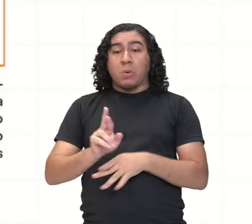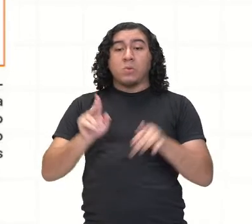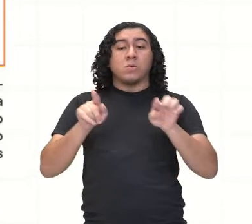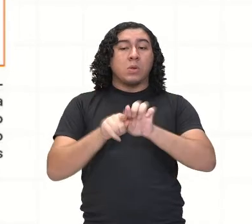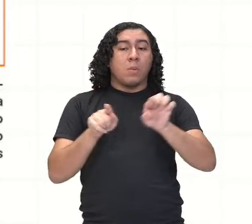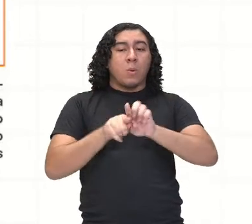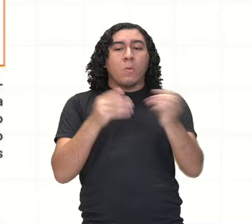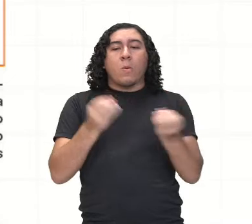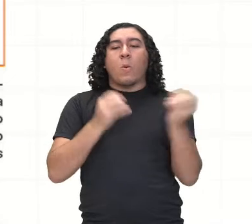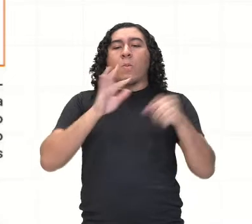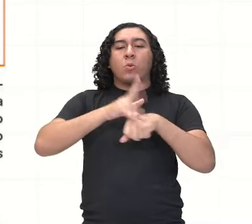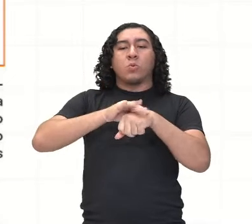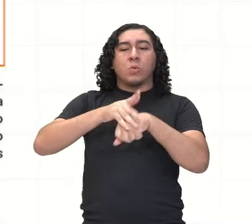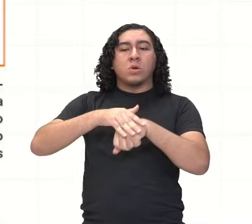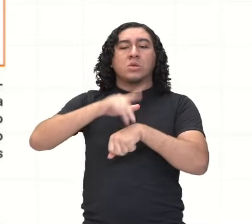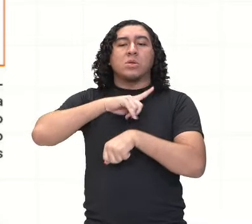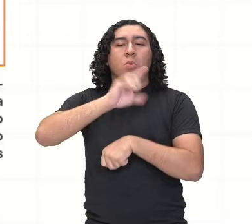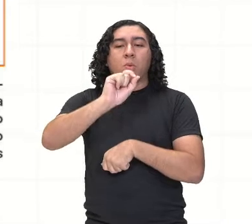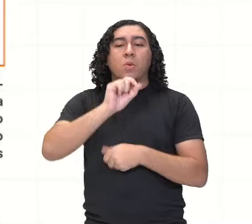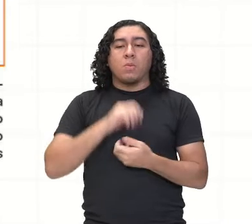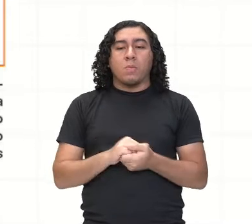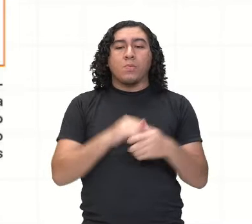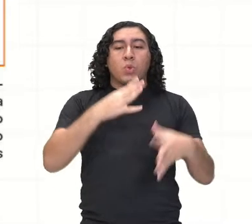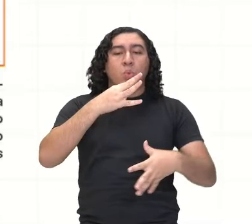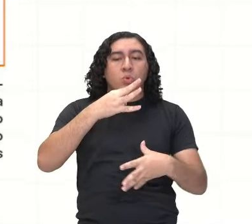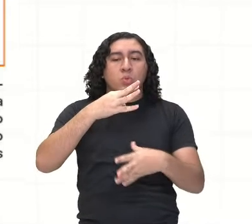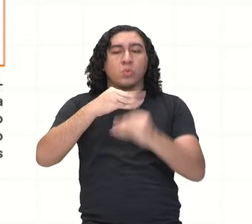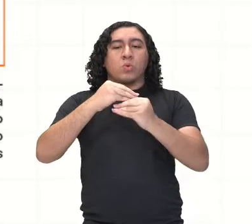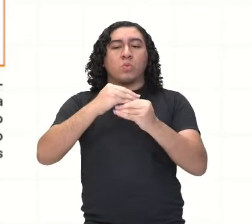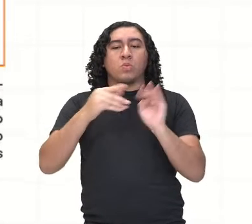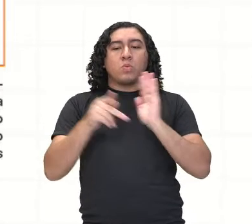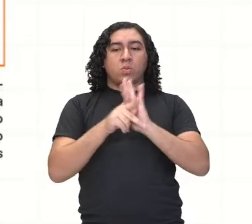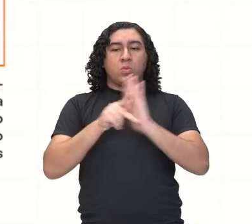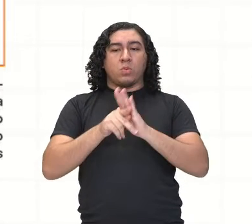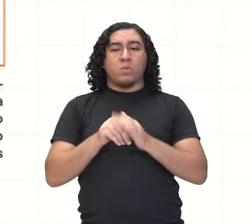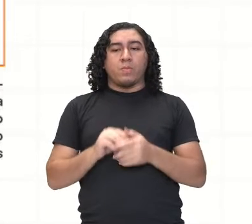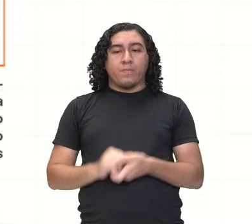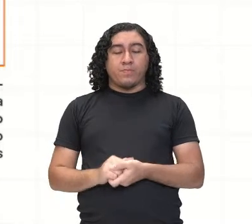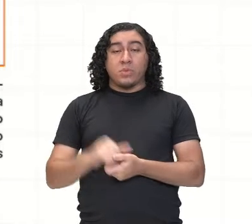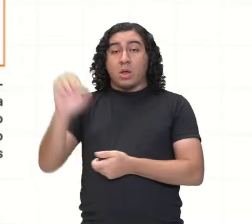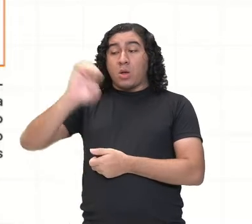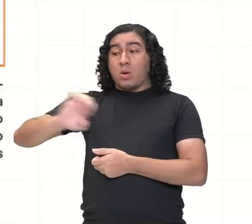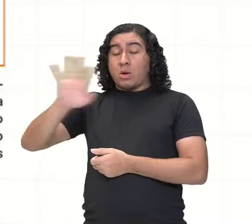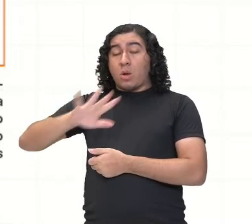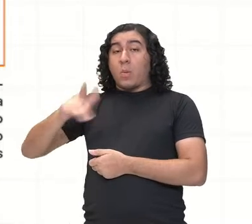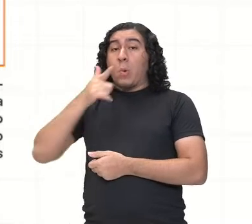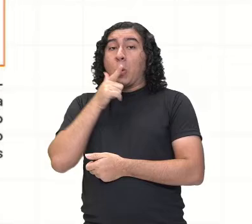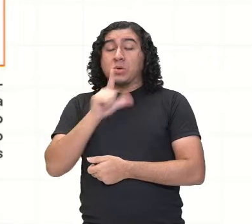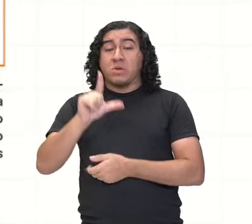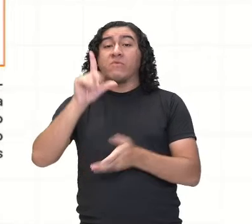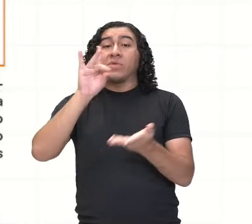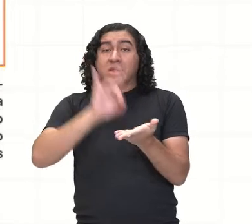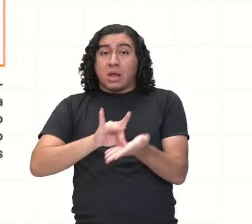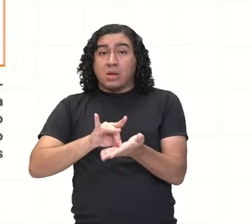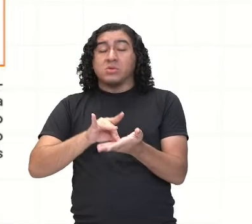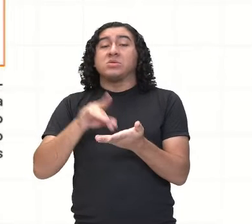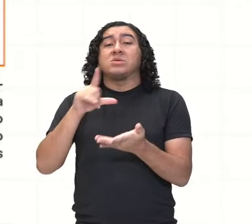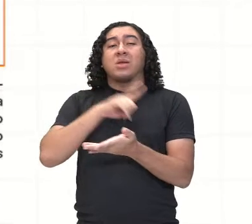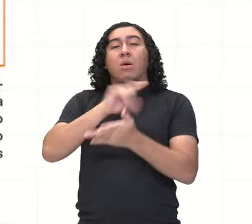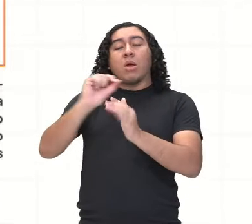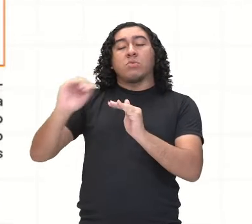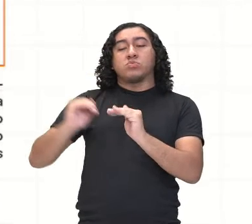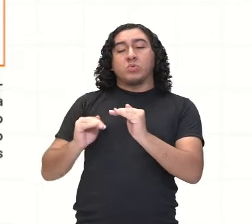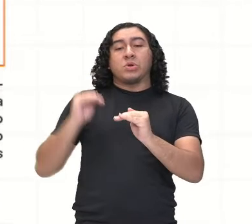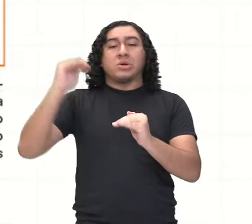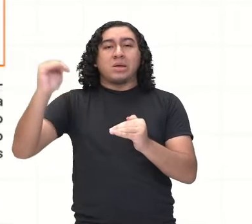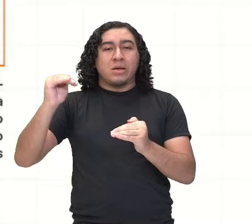como as doenças elas vão contribuir para que os europeus eles consigam ter uma